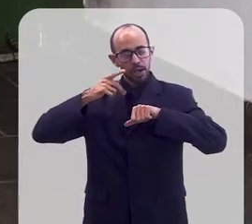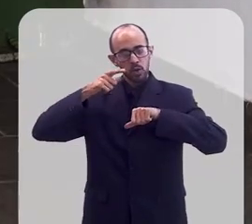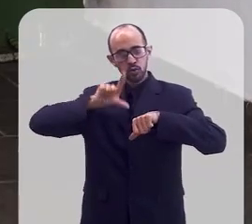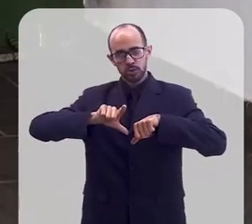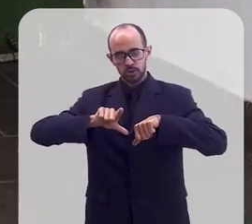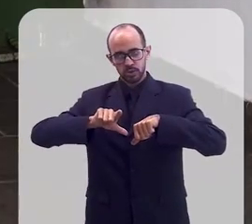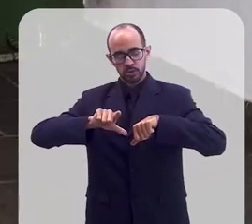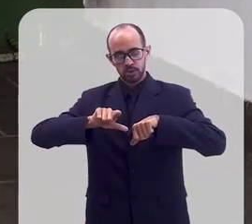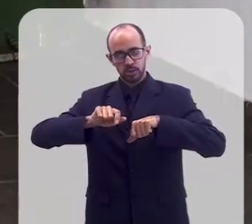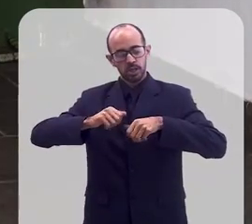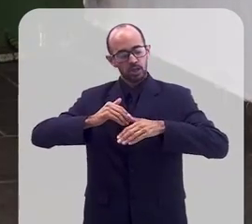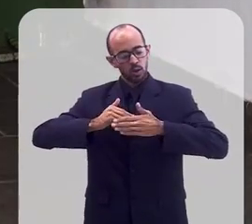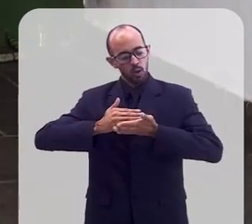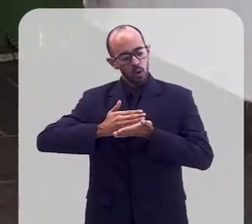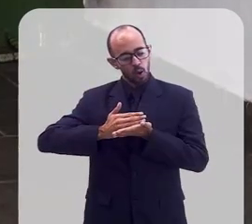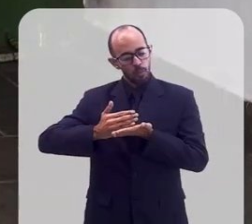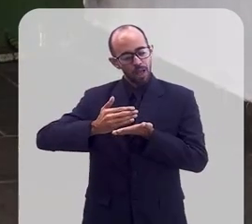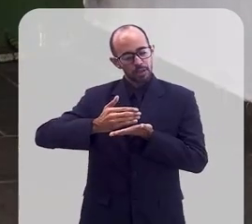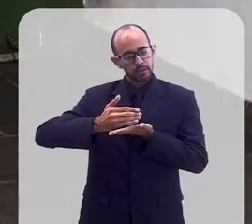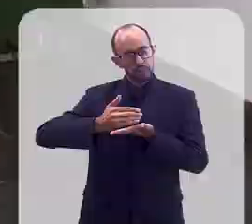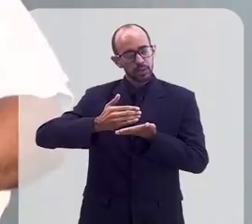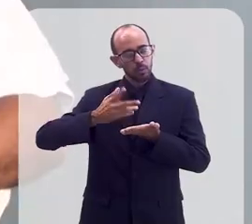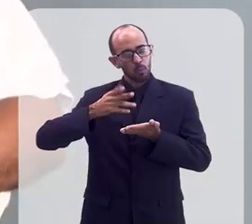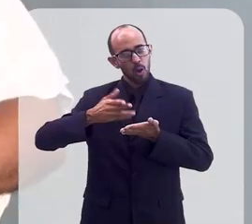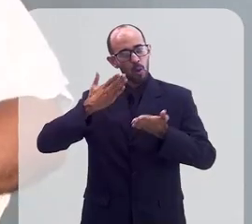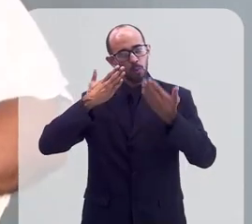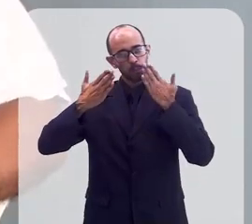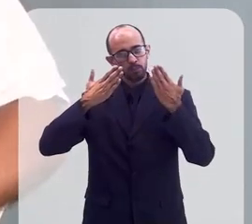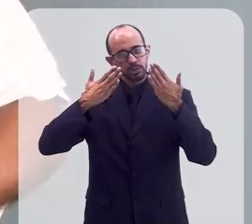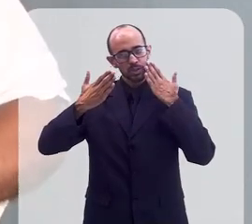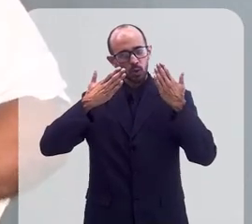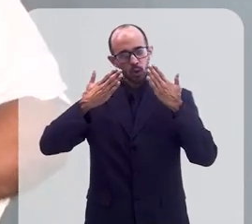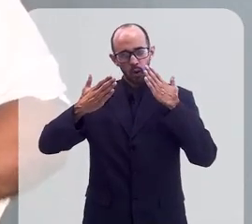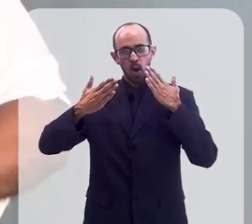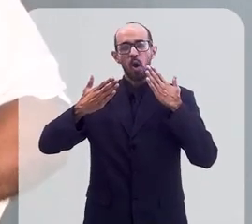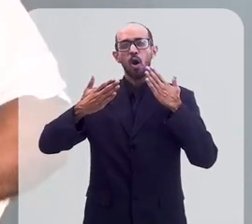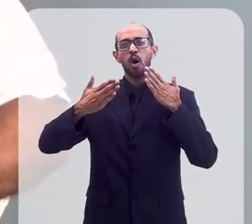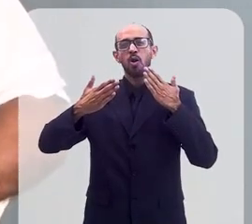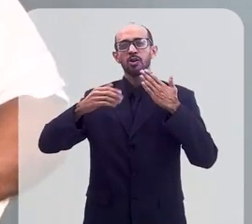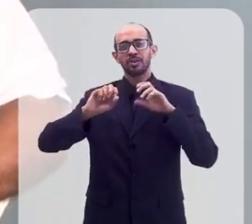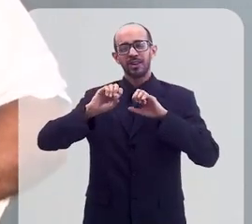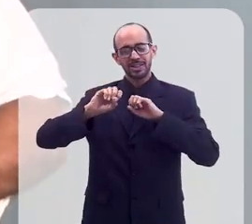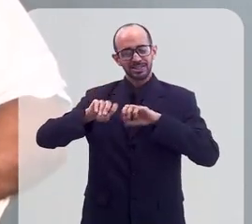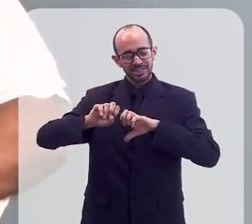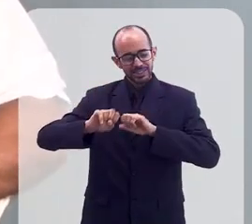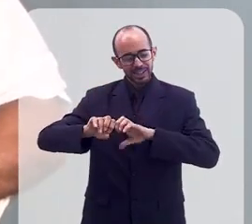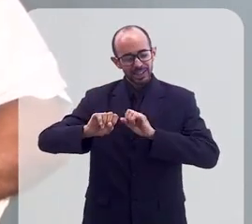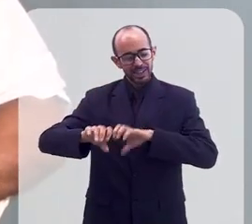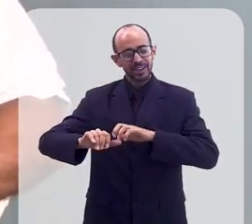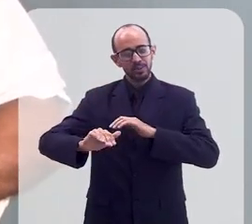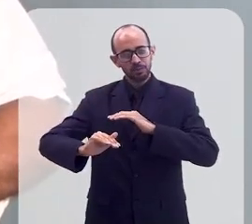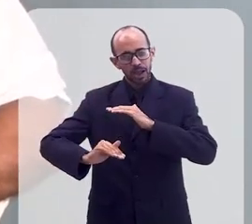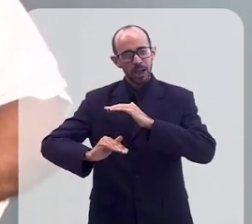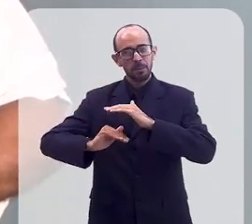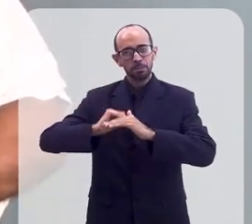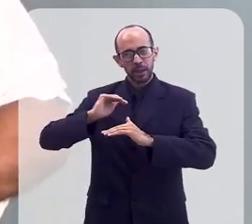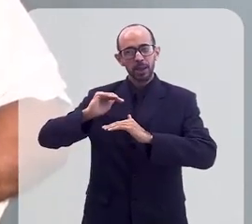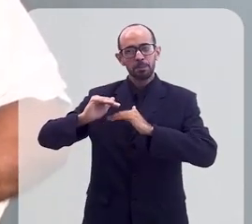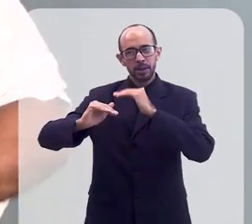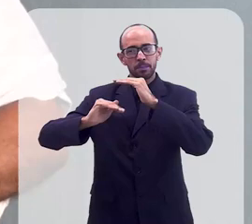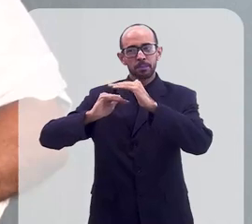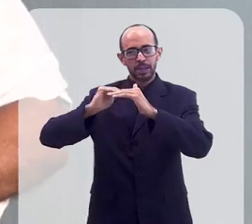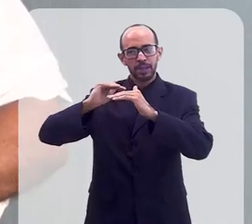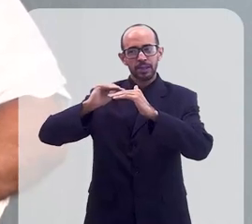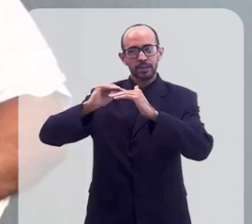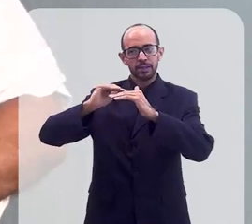conseguir. Ele começa feito um psicólogo, feito um terapeuta, ele vai ensinando a pessoa a caminhar,